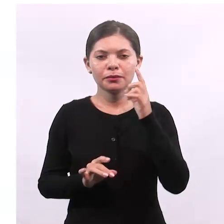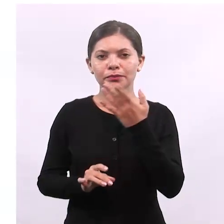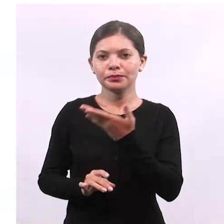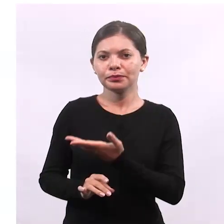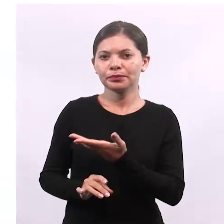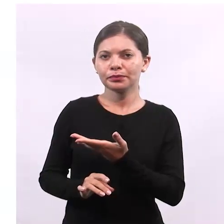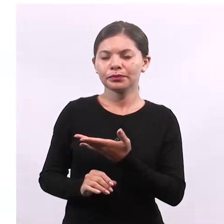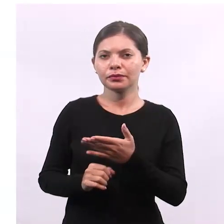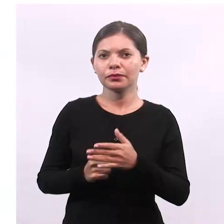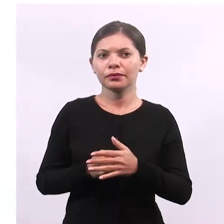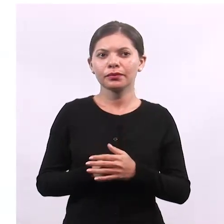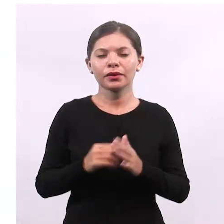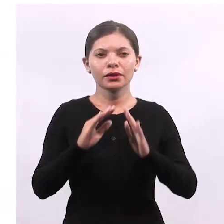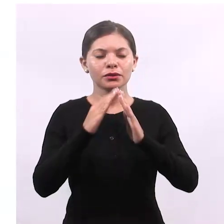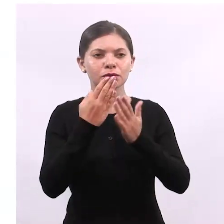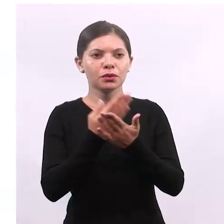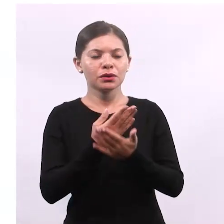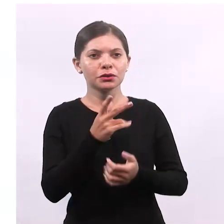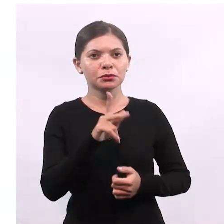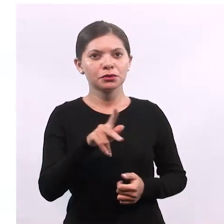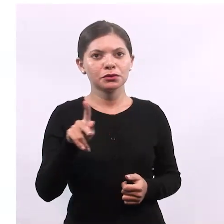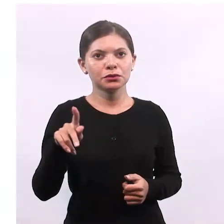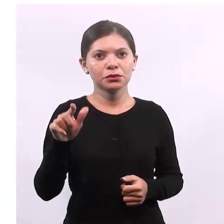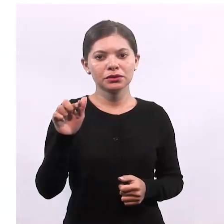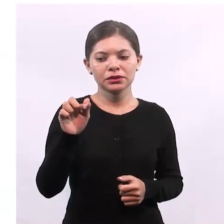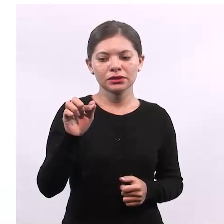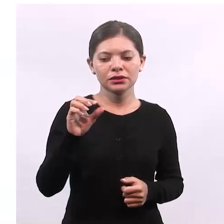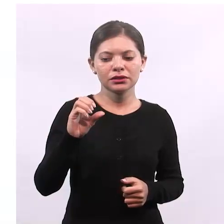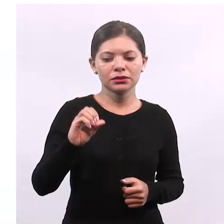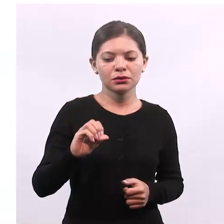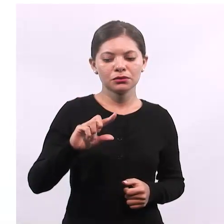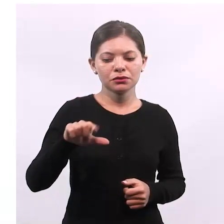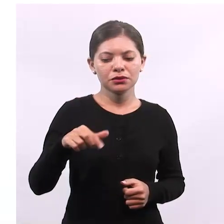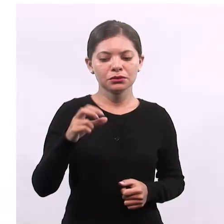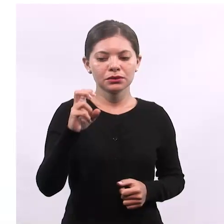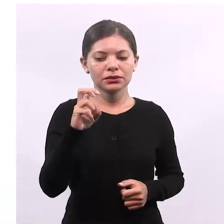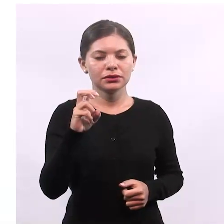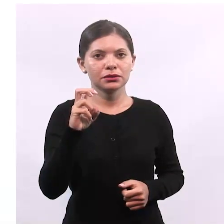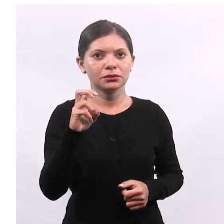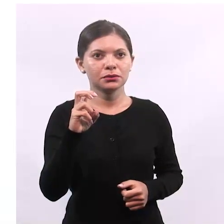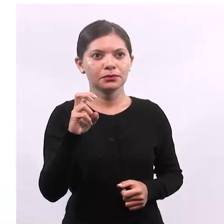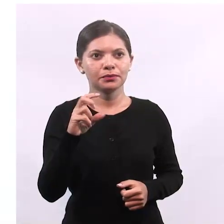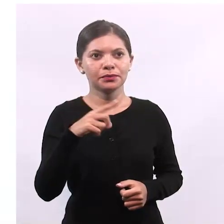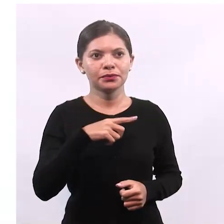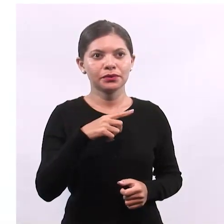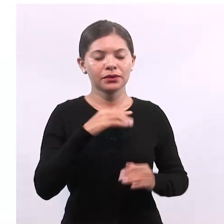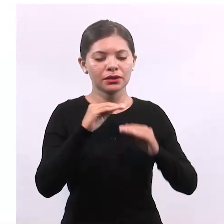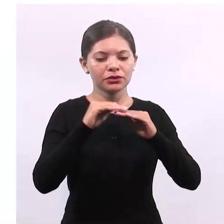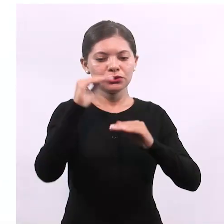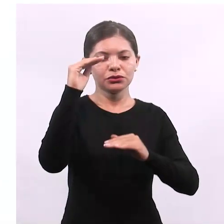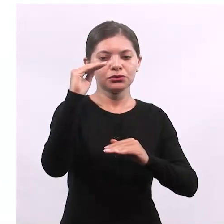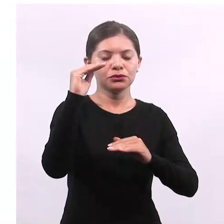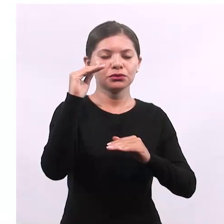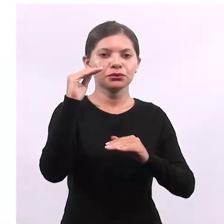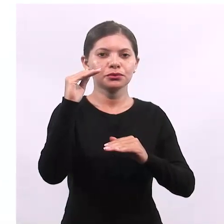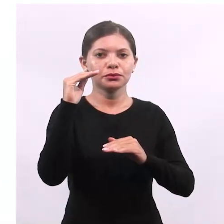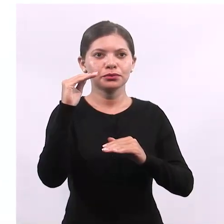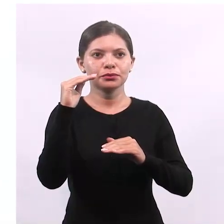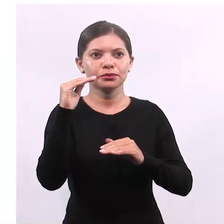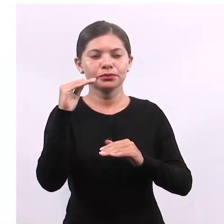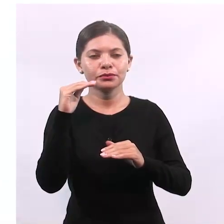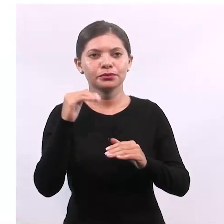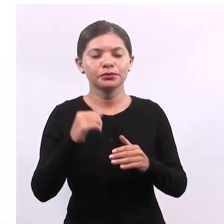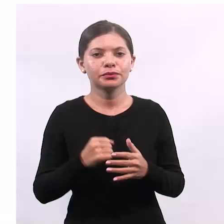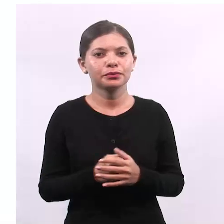observado a escolaridade dos professores 79,5 possui nível curso superior completo então ele tá